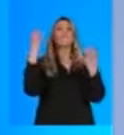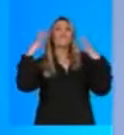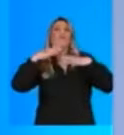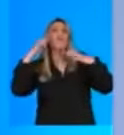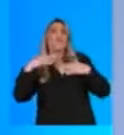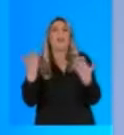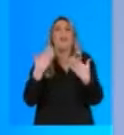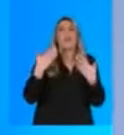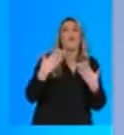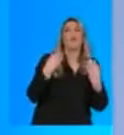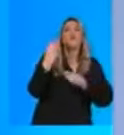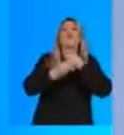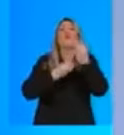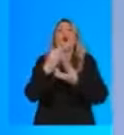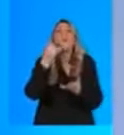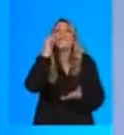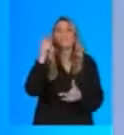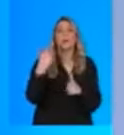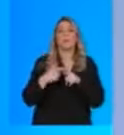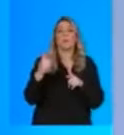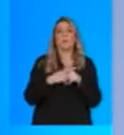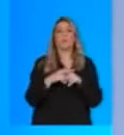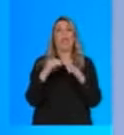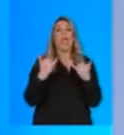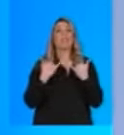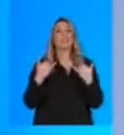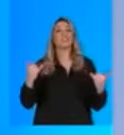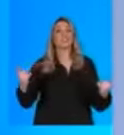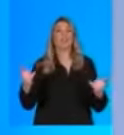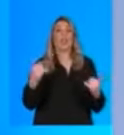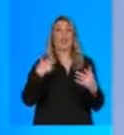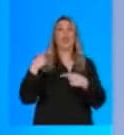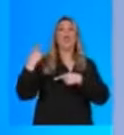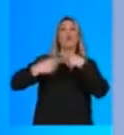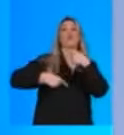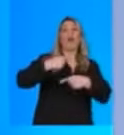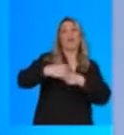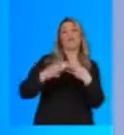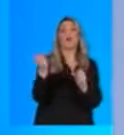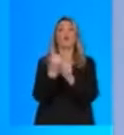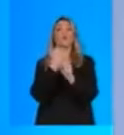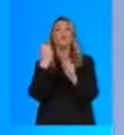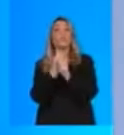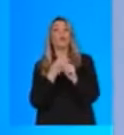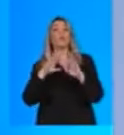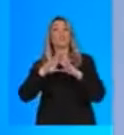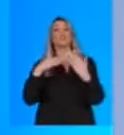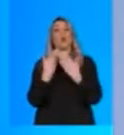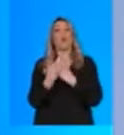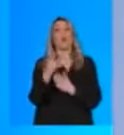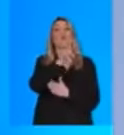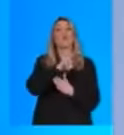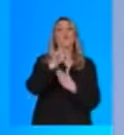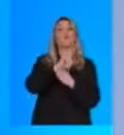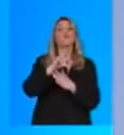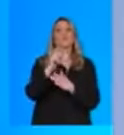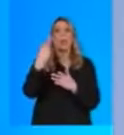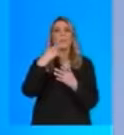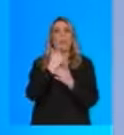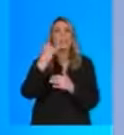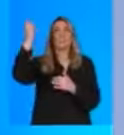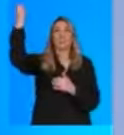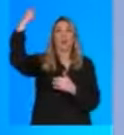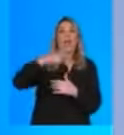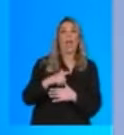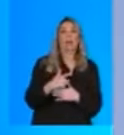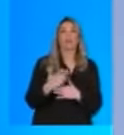isso significa usar por exemplo energias renováveis a construção de escolas com uso de energia solar isso significa